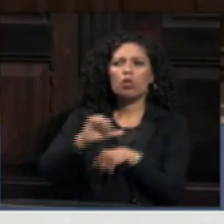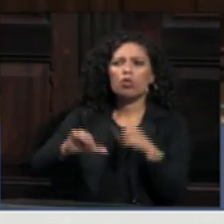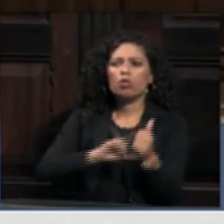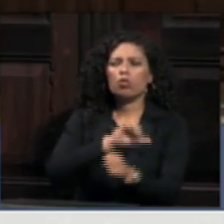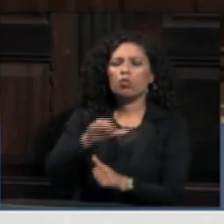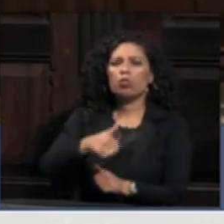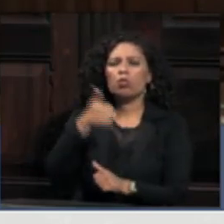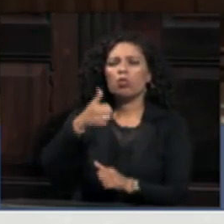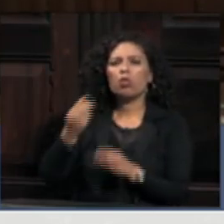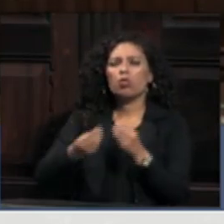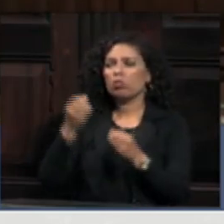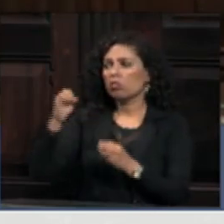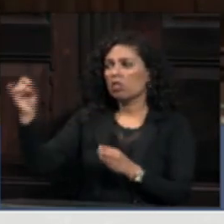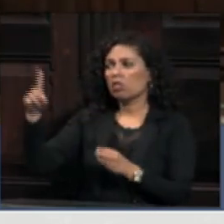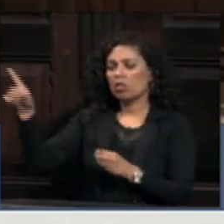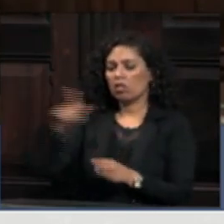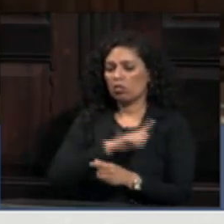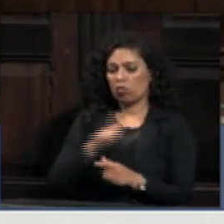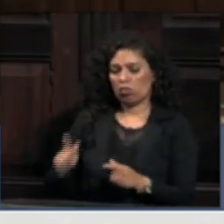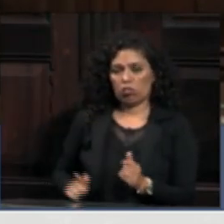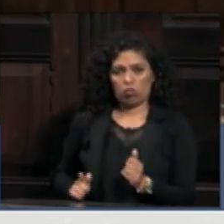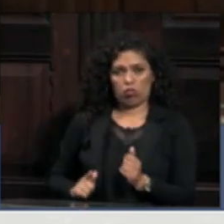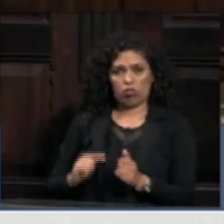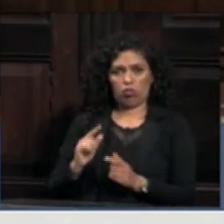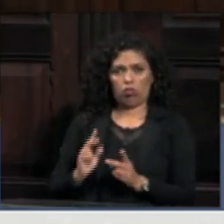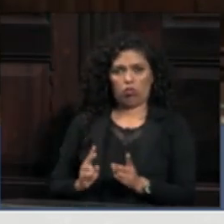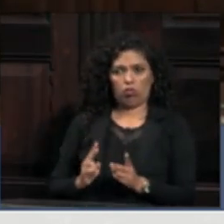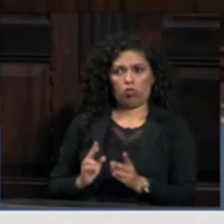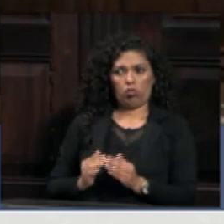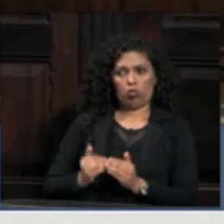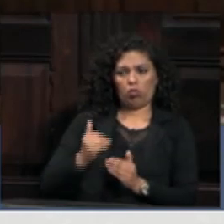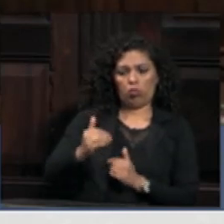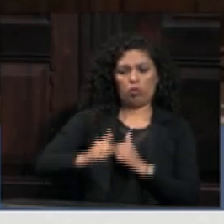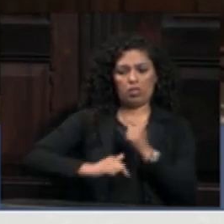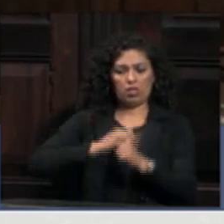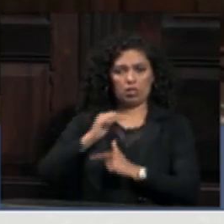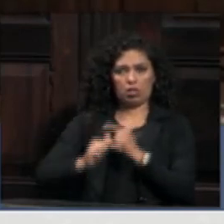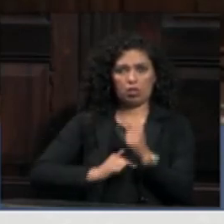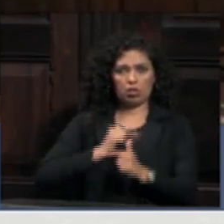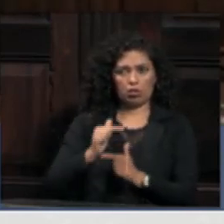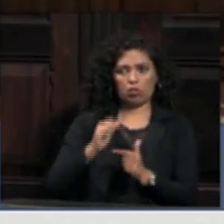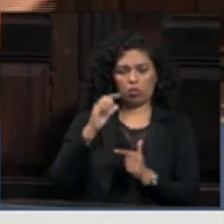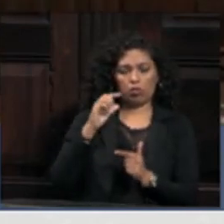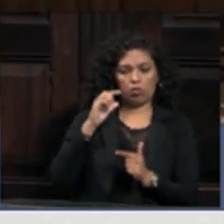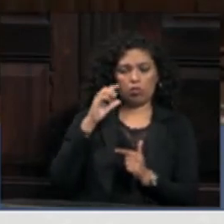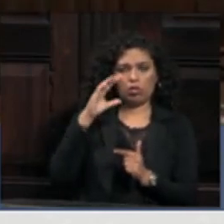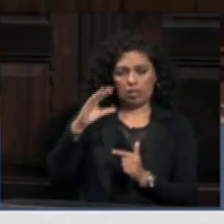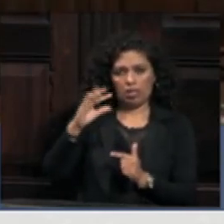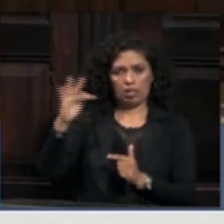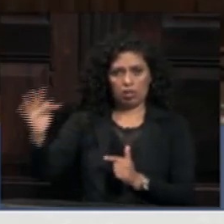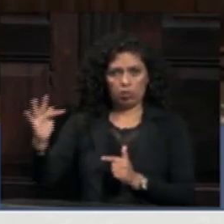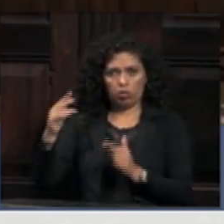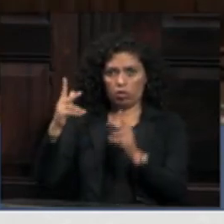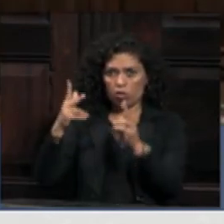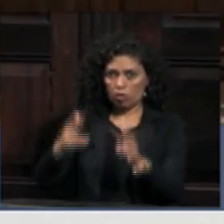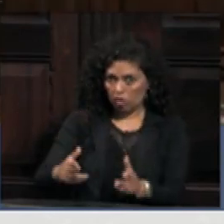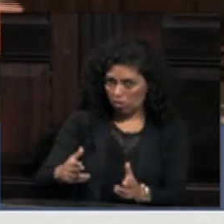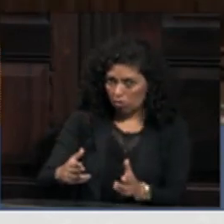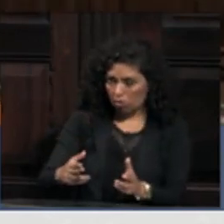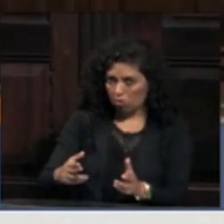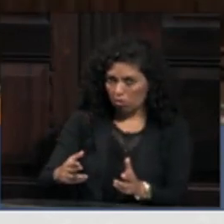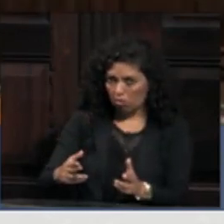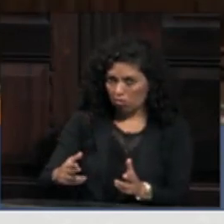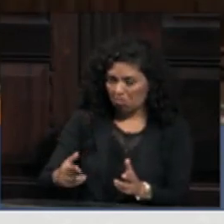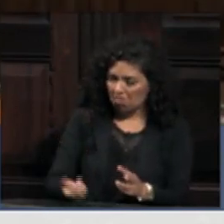outro lado, incentiva-se que se conceda mais benefício fiscal? Está me